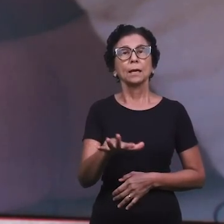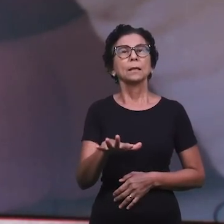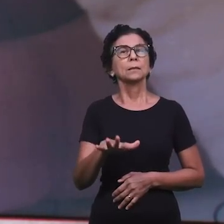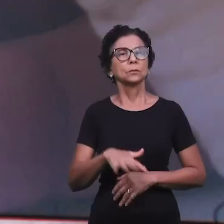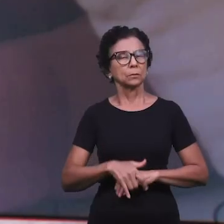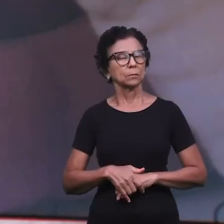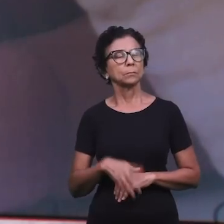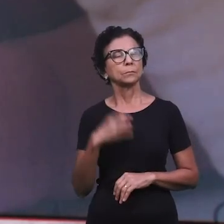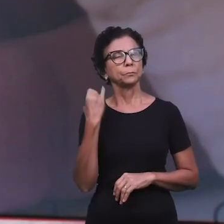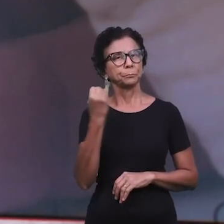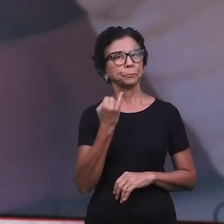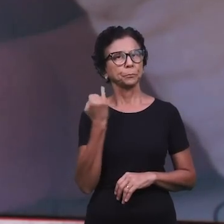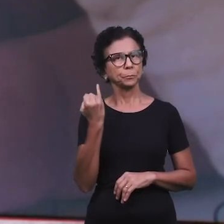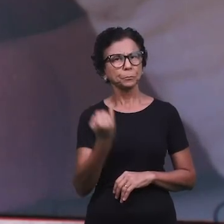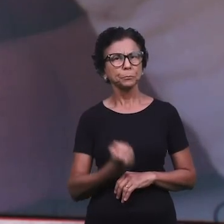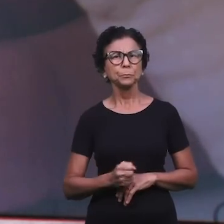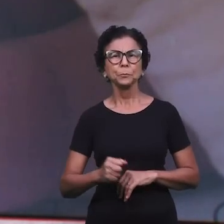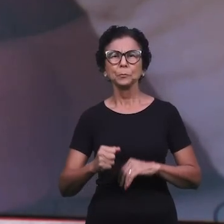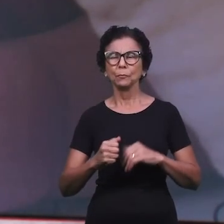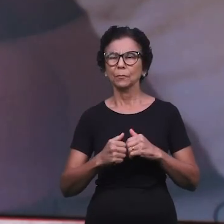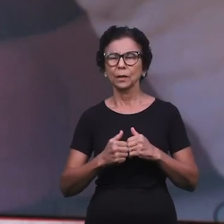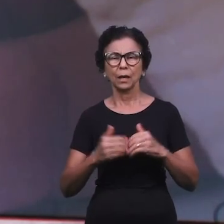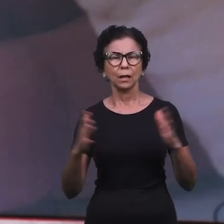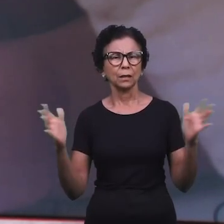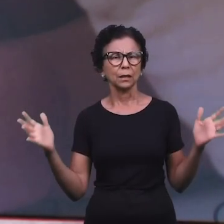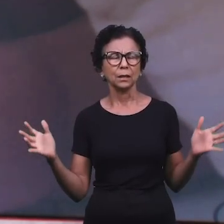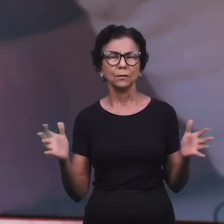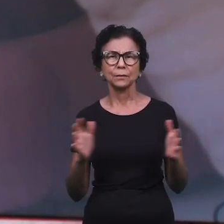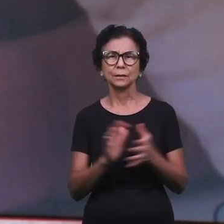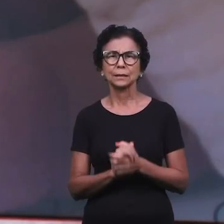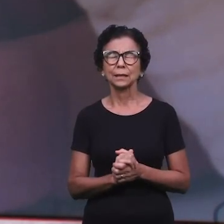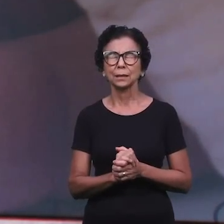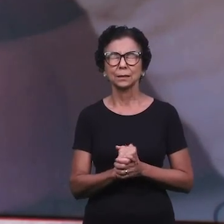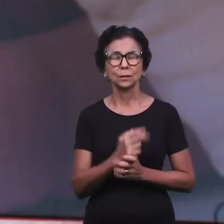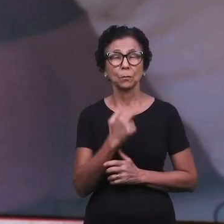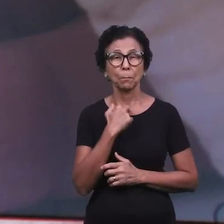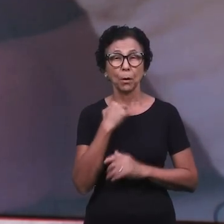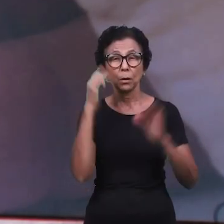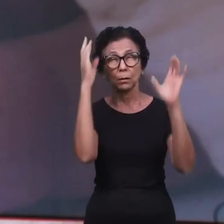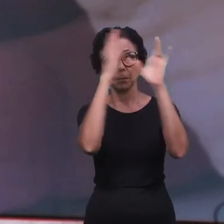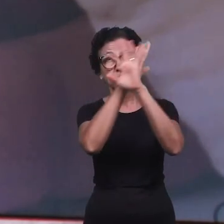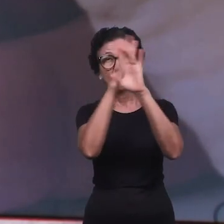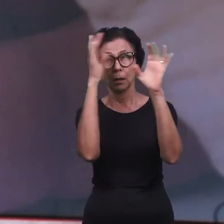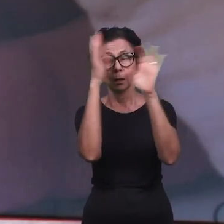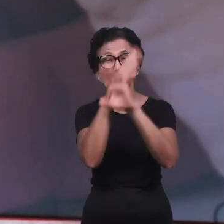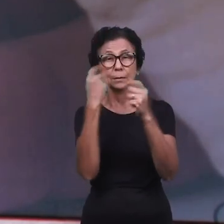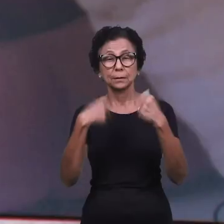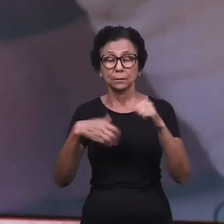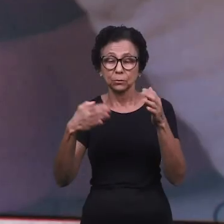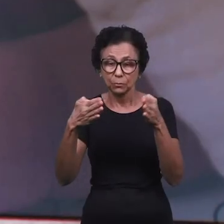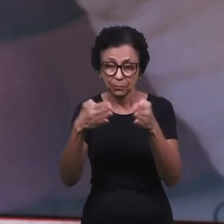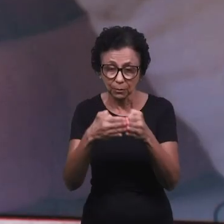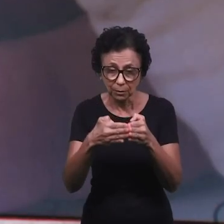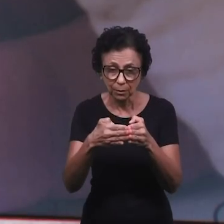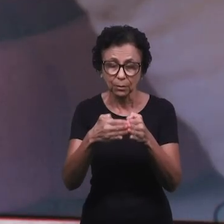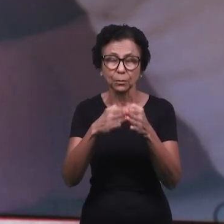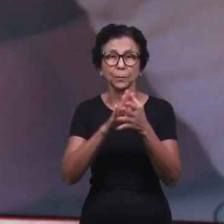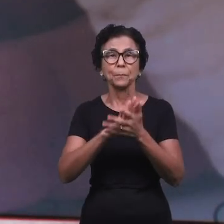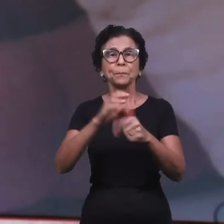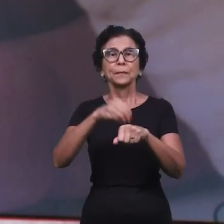adequado, tá? Um espaço livre de distrações para maximizar a sua concentração. Uma